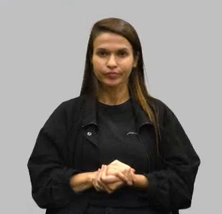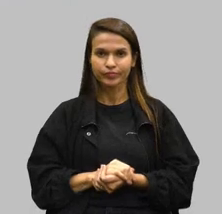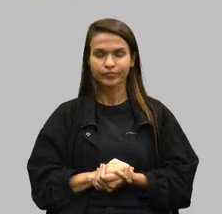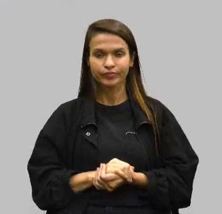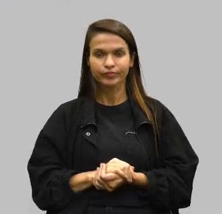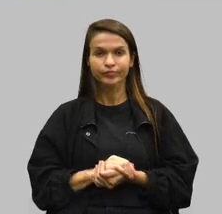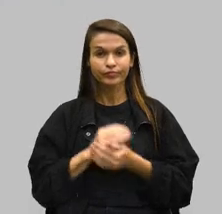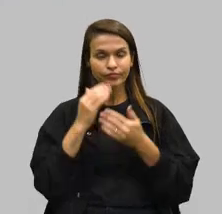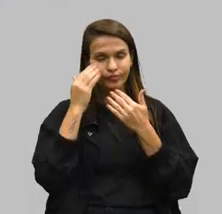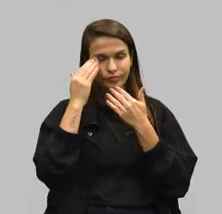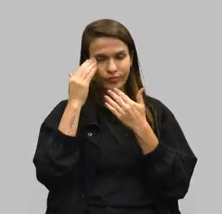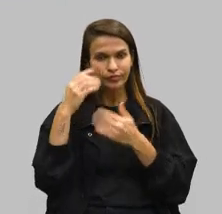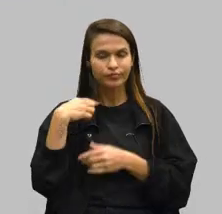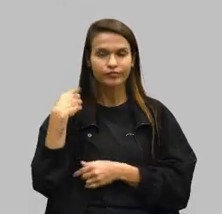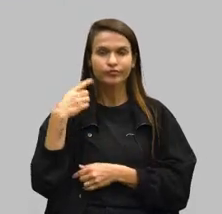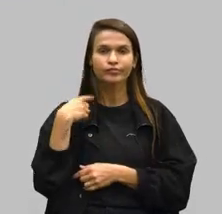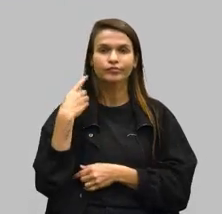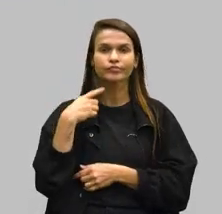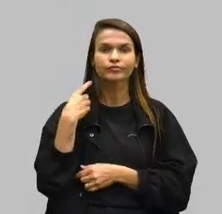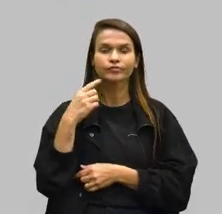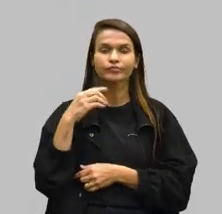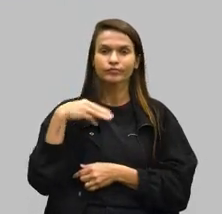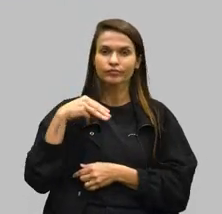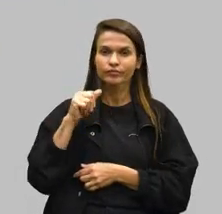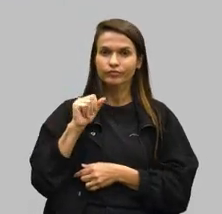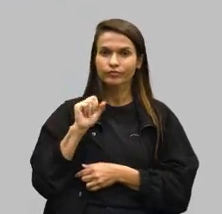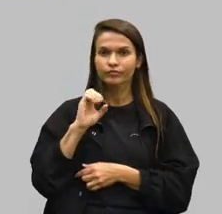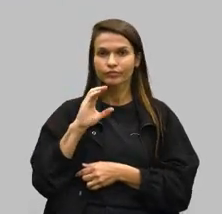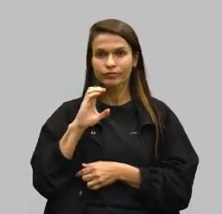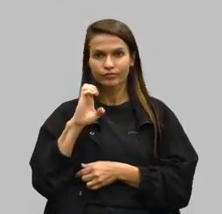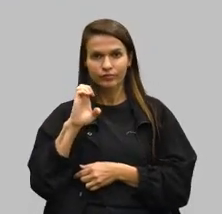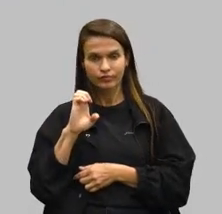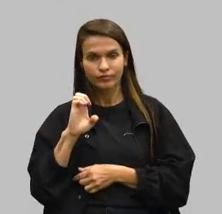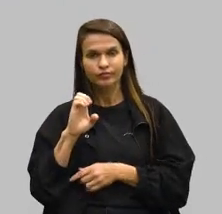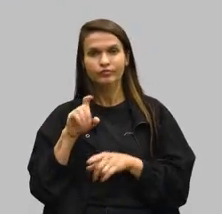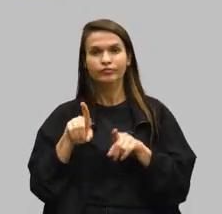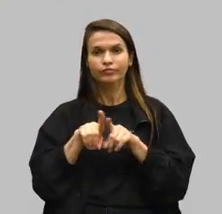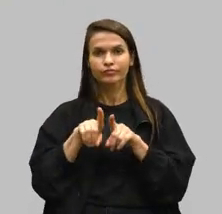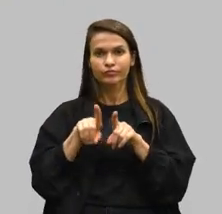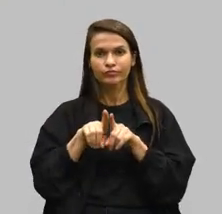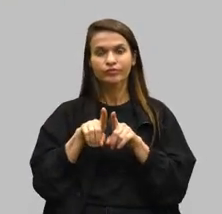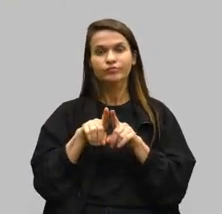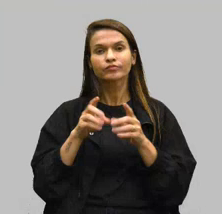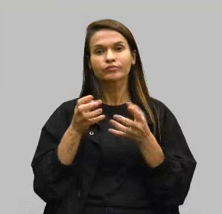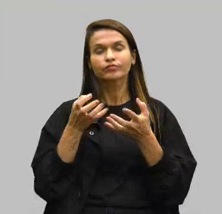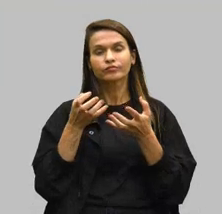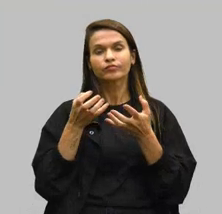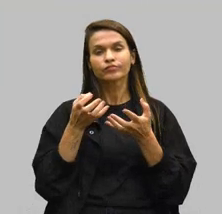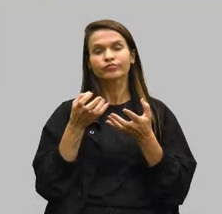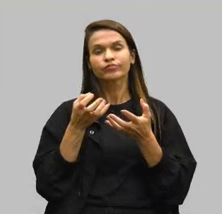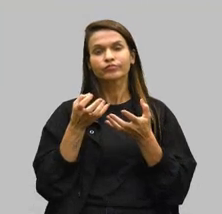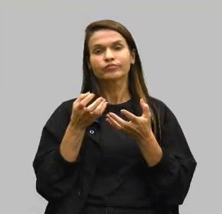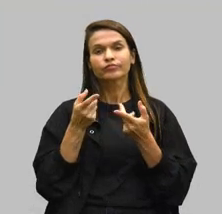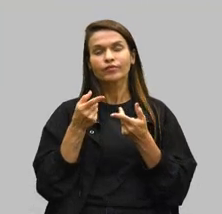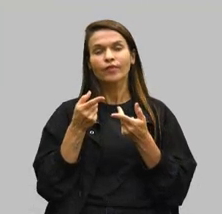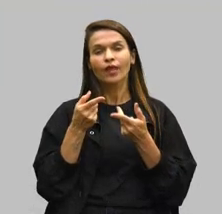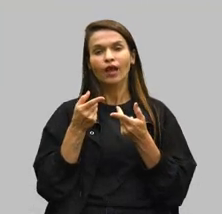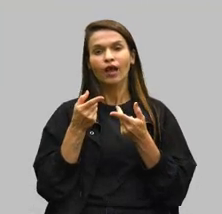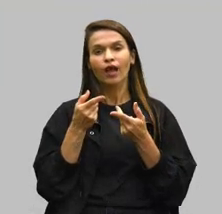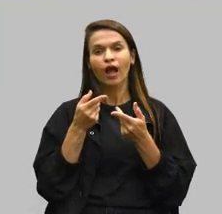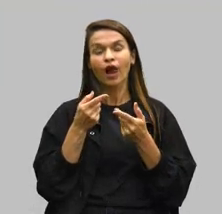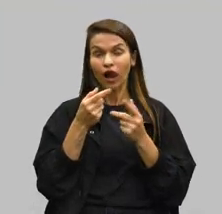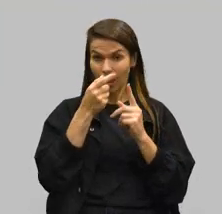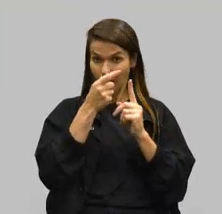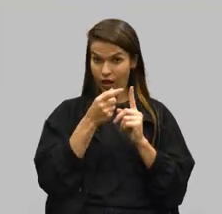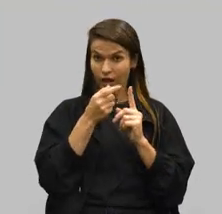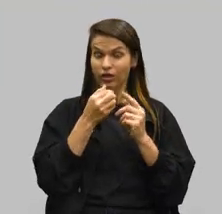obrigada deputada Macae inclusive deputada registral que a deputada Andreia de Jesus entregou diretamente